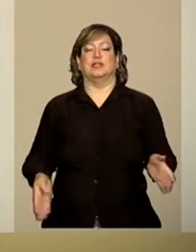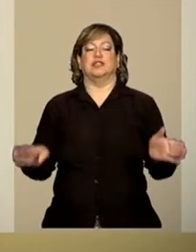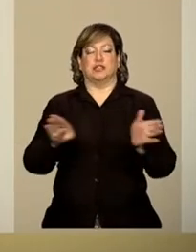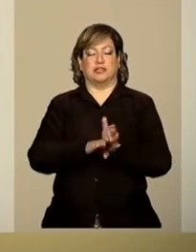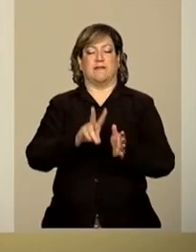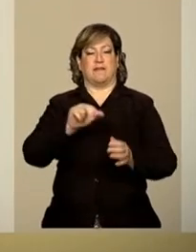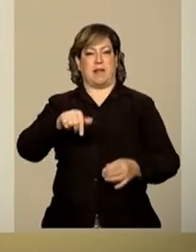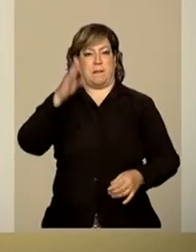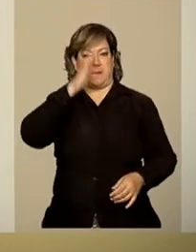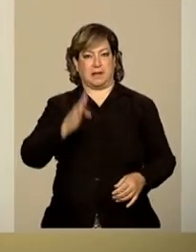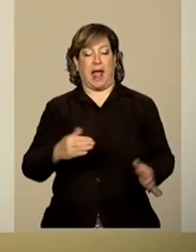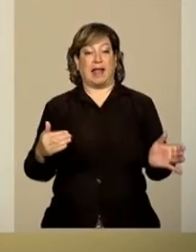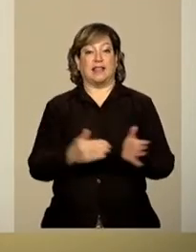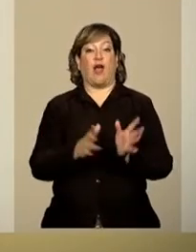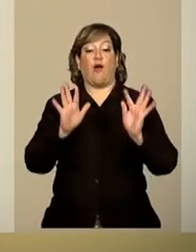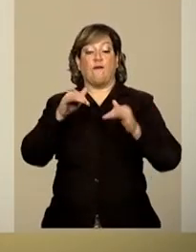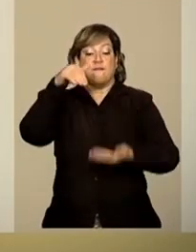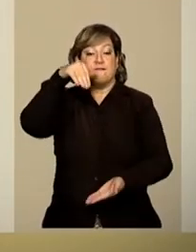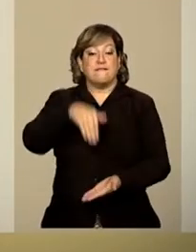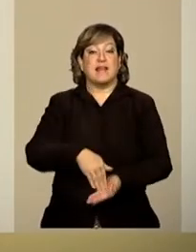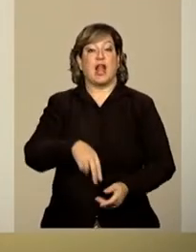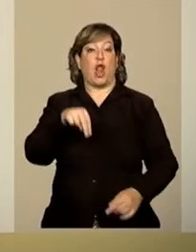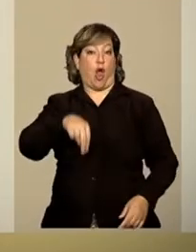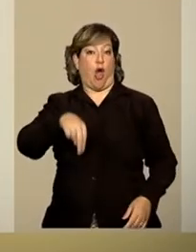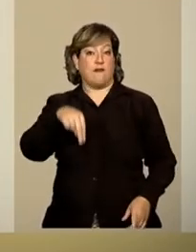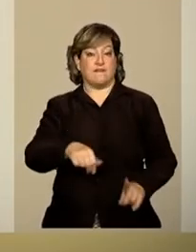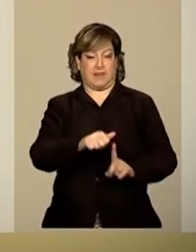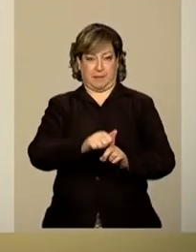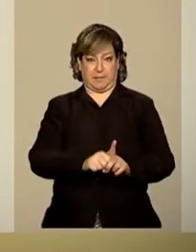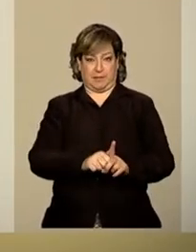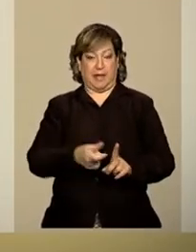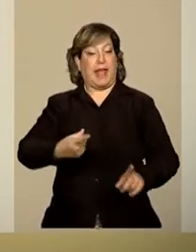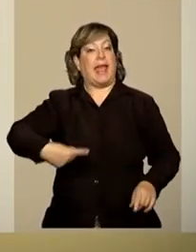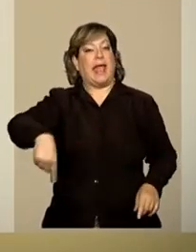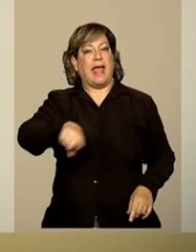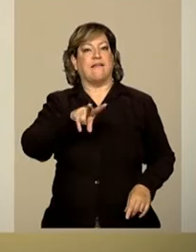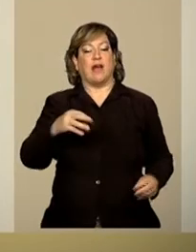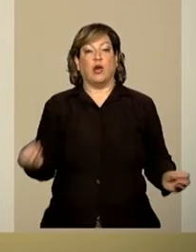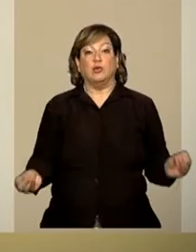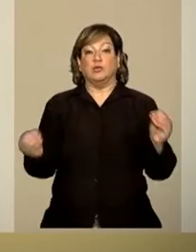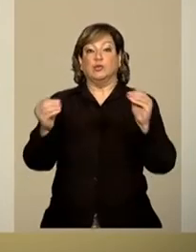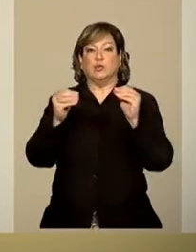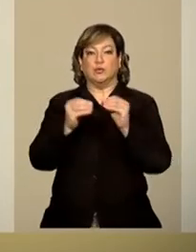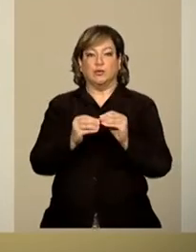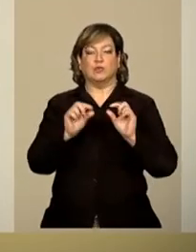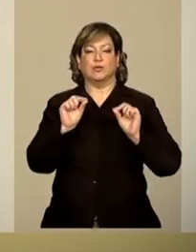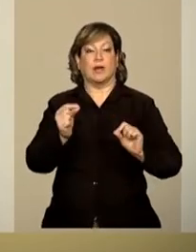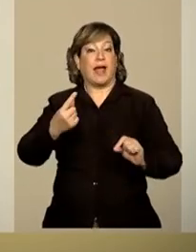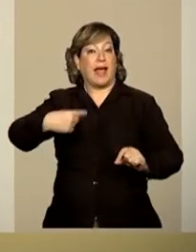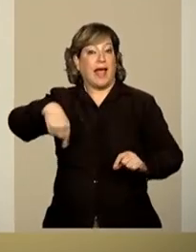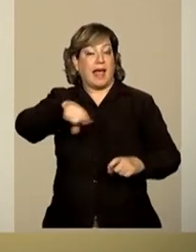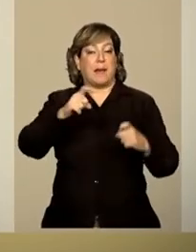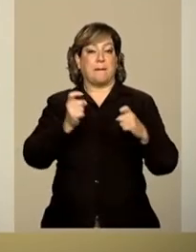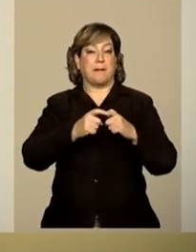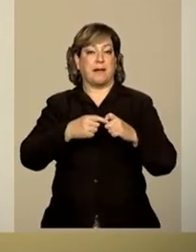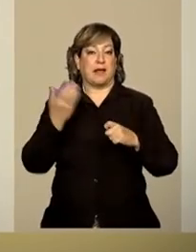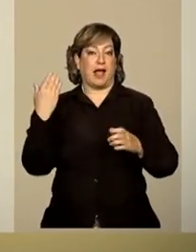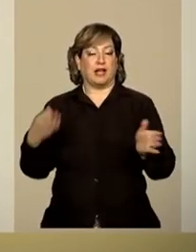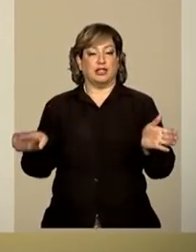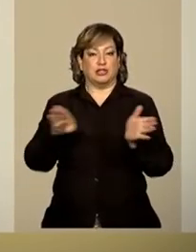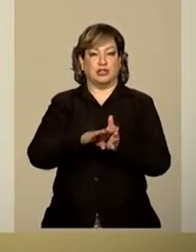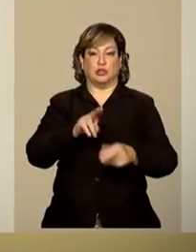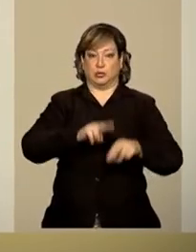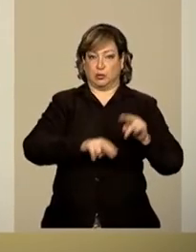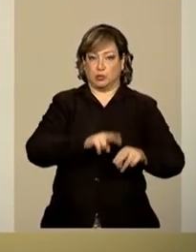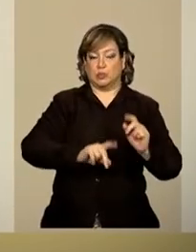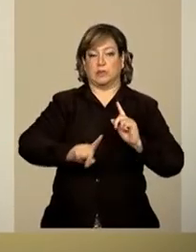até o final deste mês Novembro eles vão Se somar aqueles médicos que chegaram em